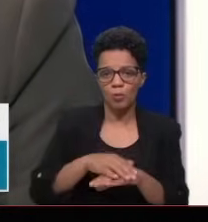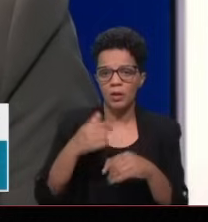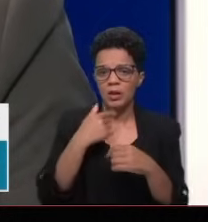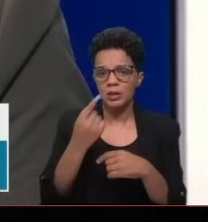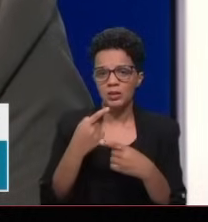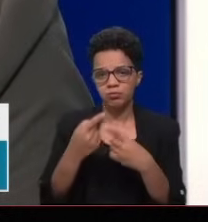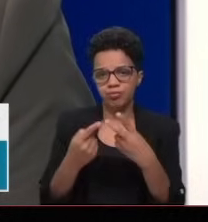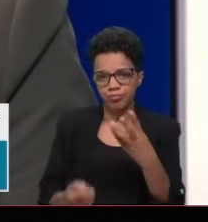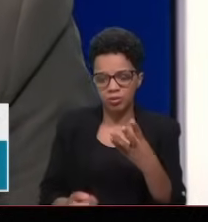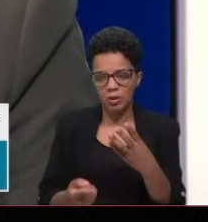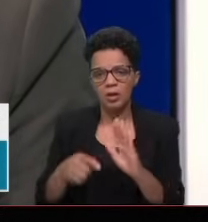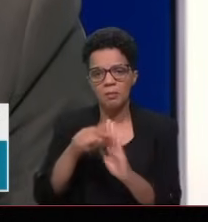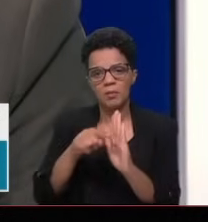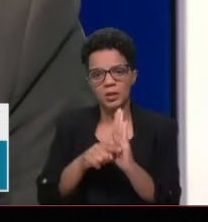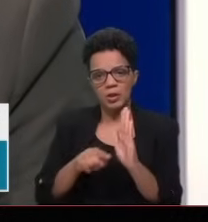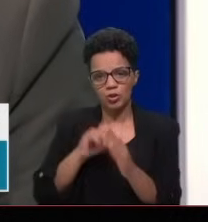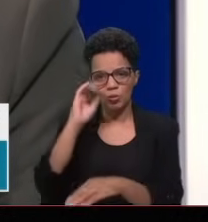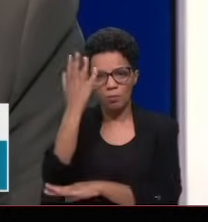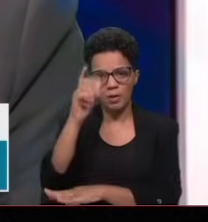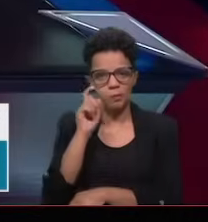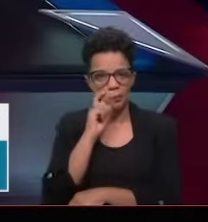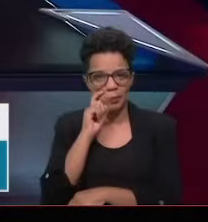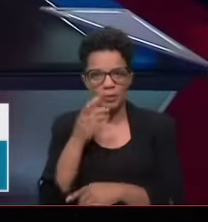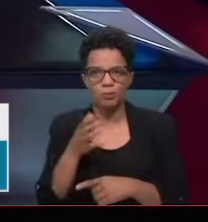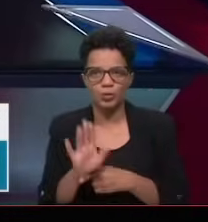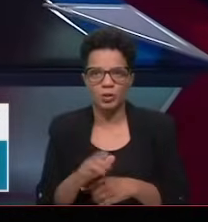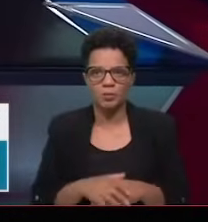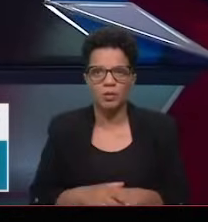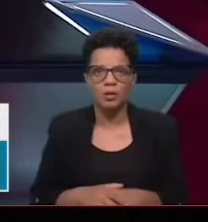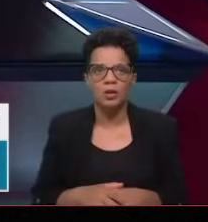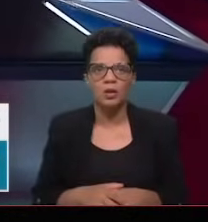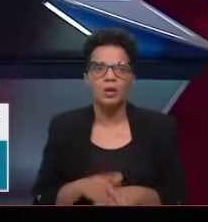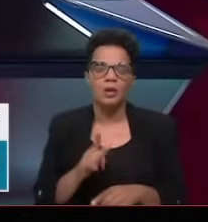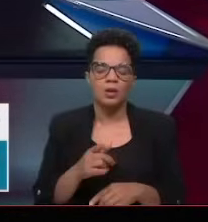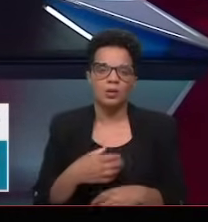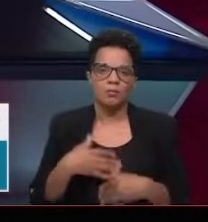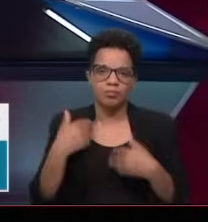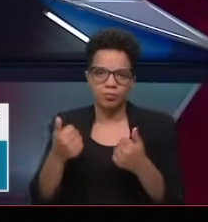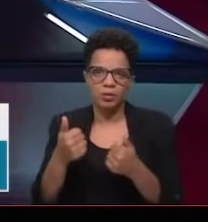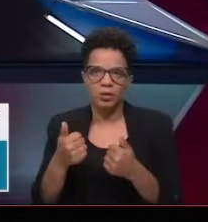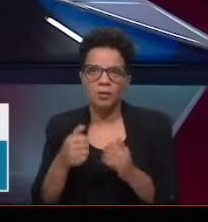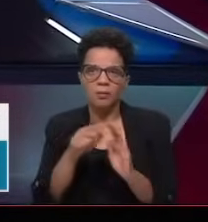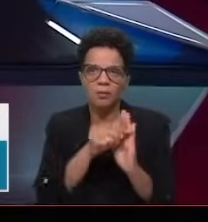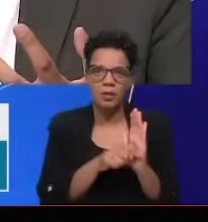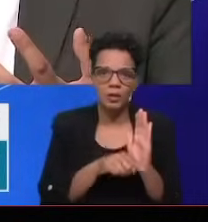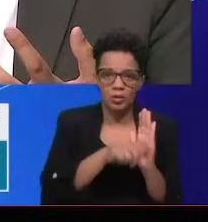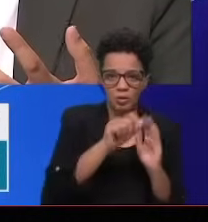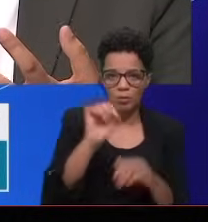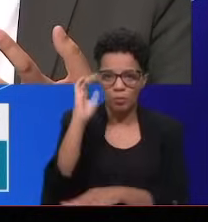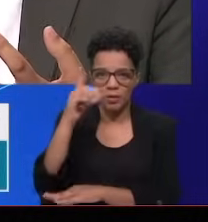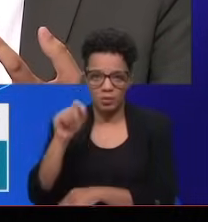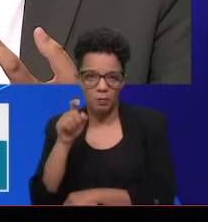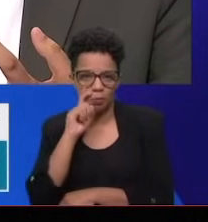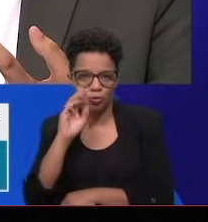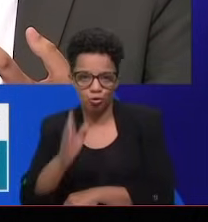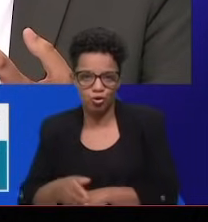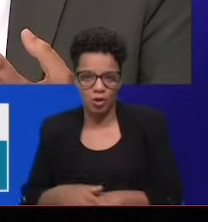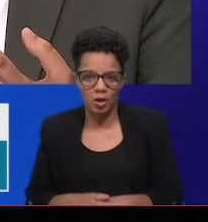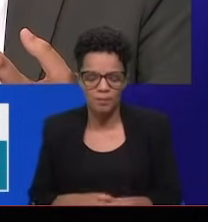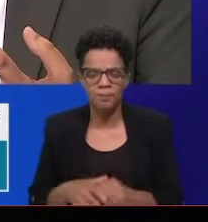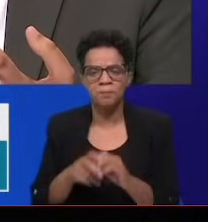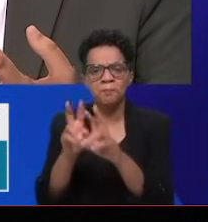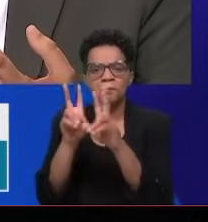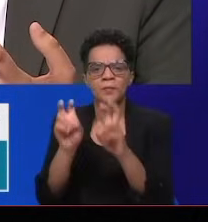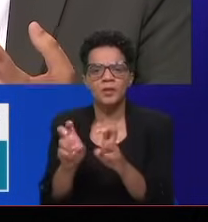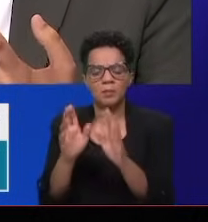medidas que o pan defende como a questão da do conforto témico em casa mas S medidas também que o pan também já defendeu a questão